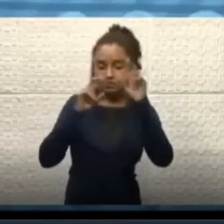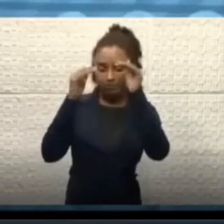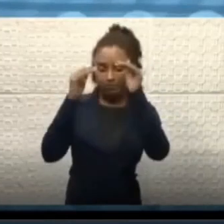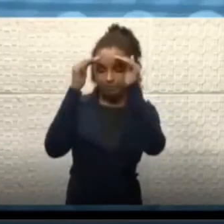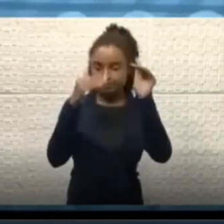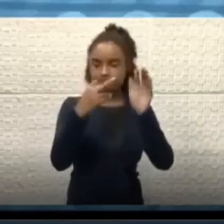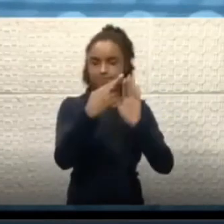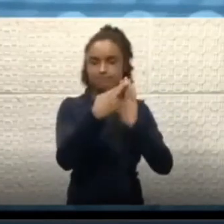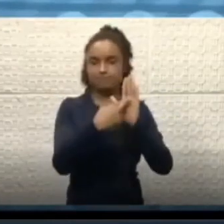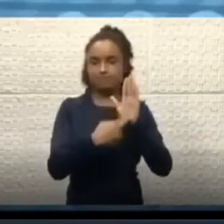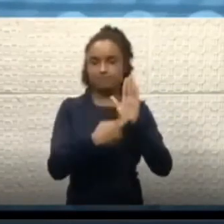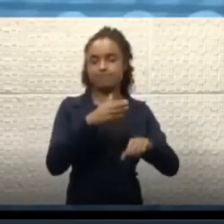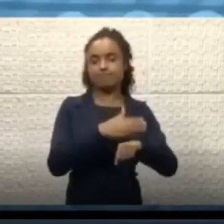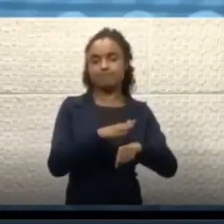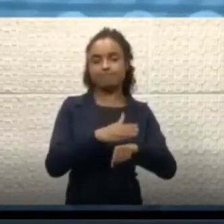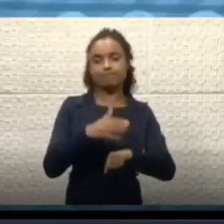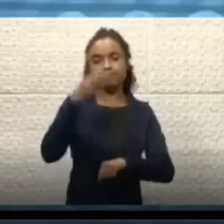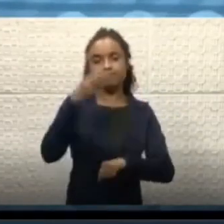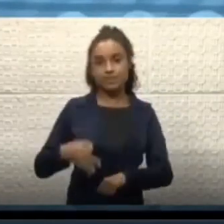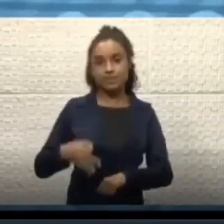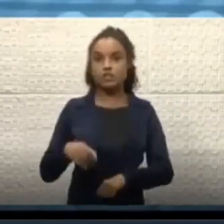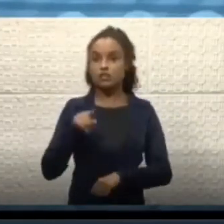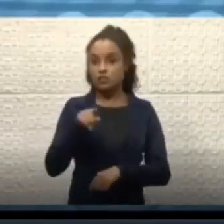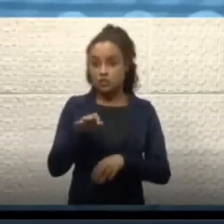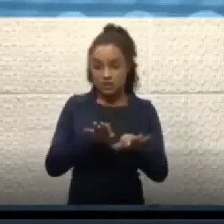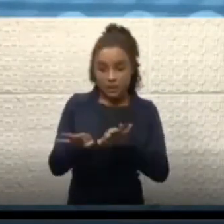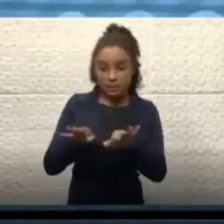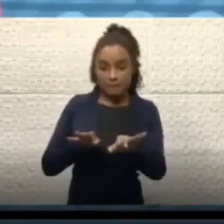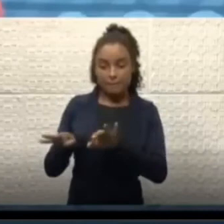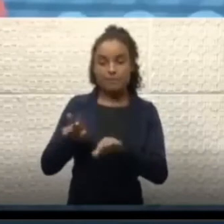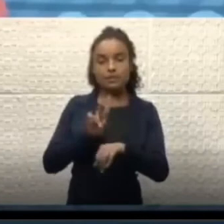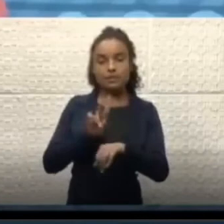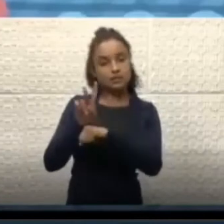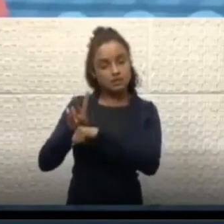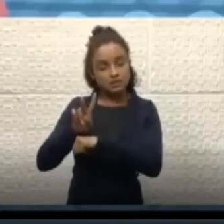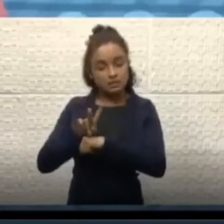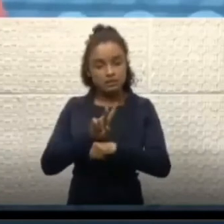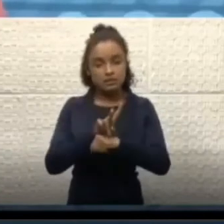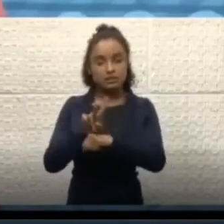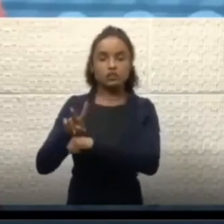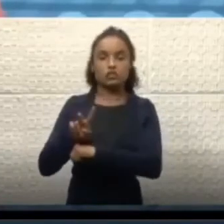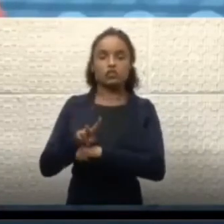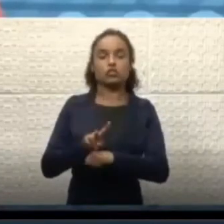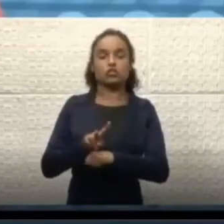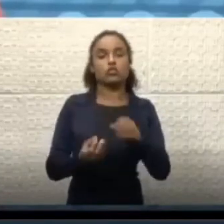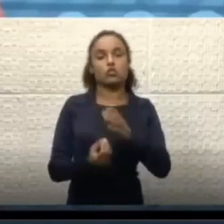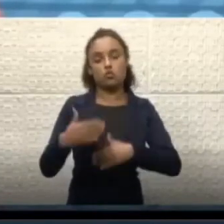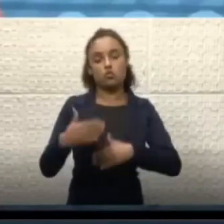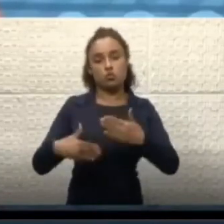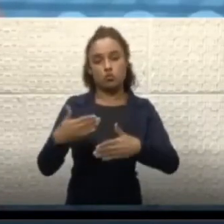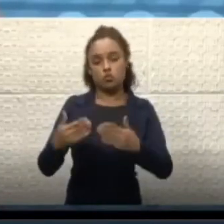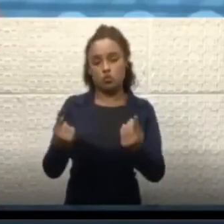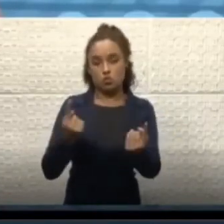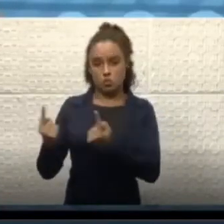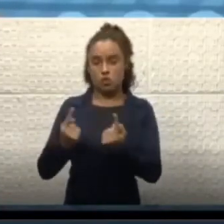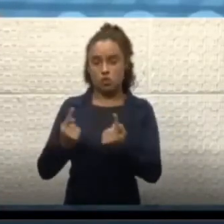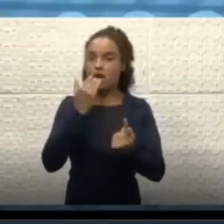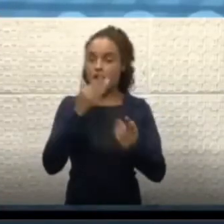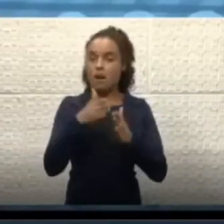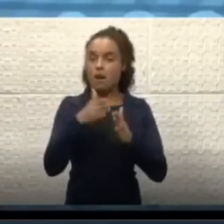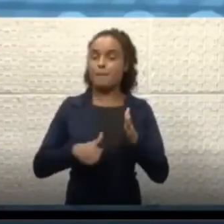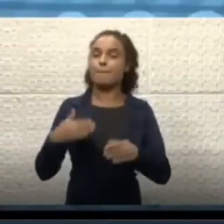seguir práticas corretas na hora de preparo, manutenção, produção de cada um desses